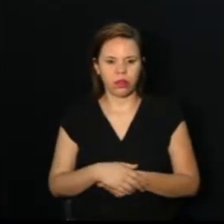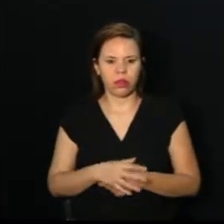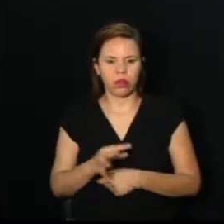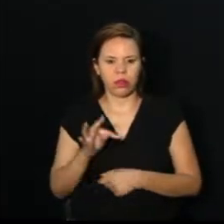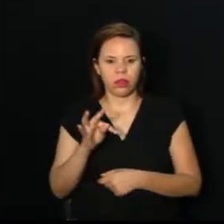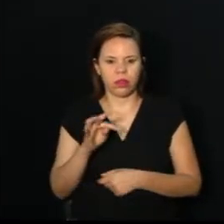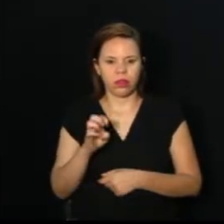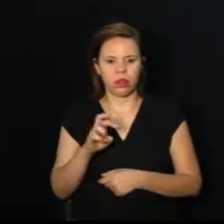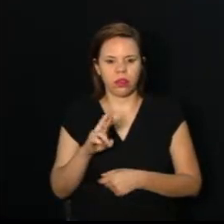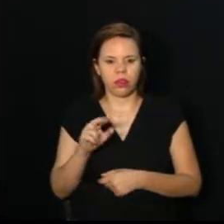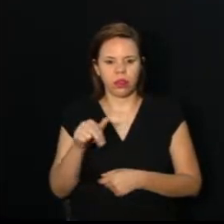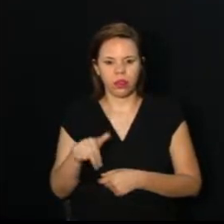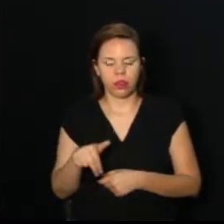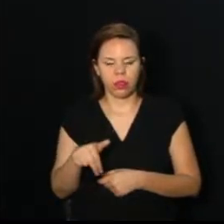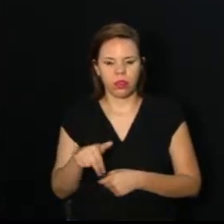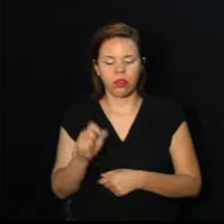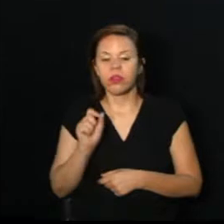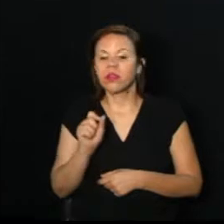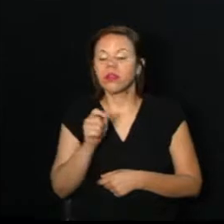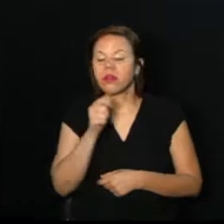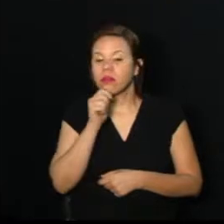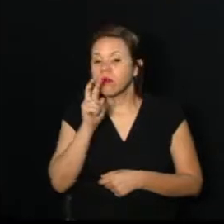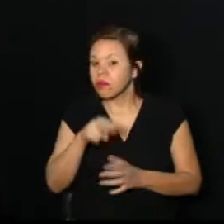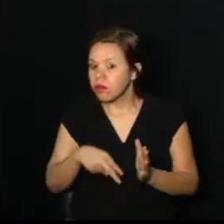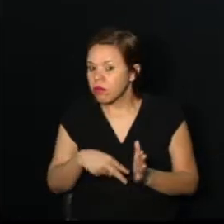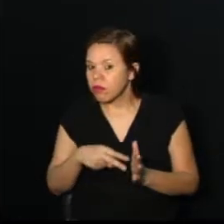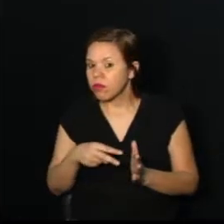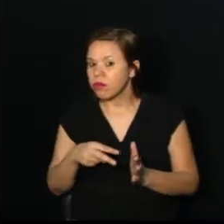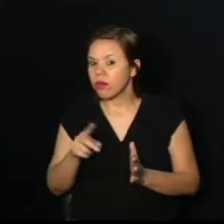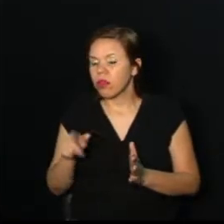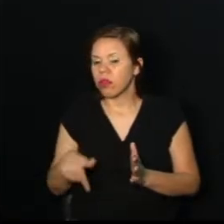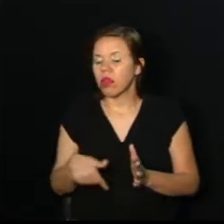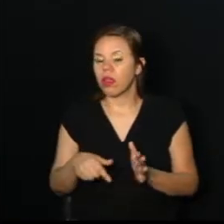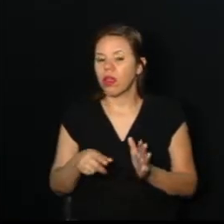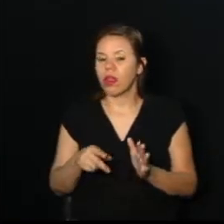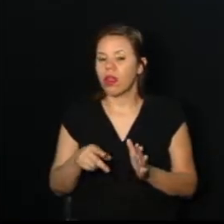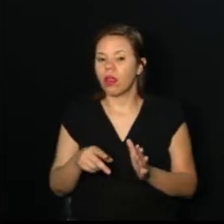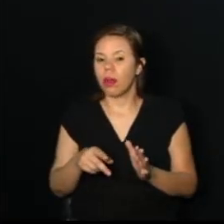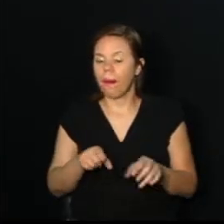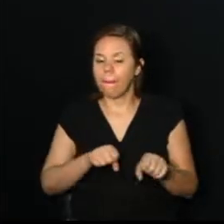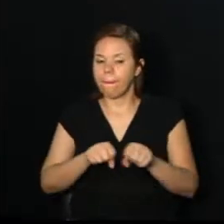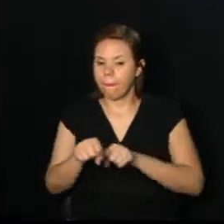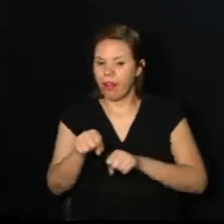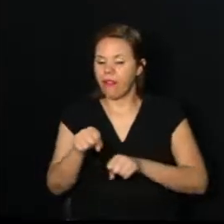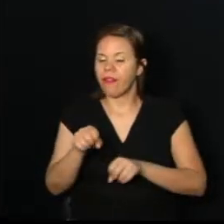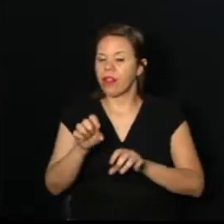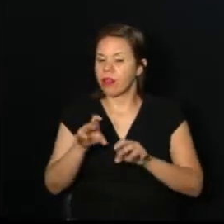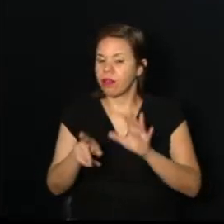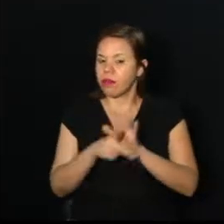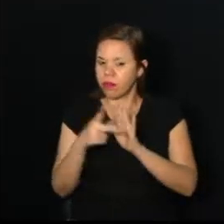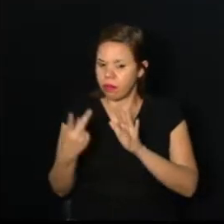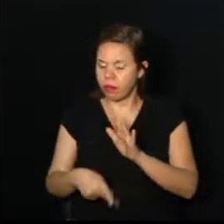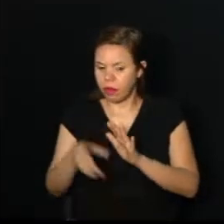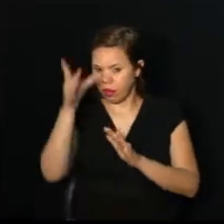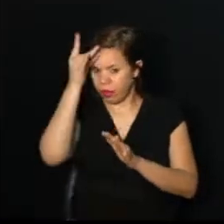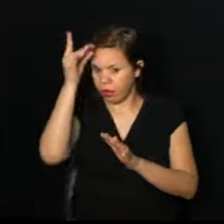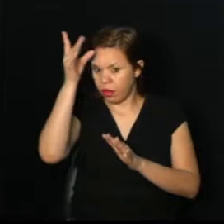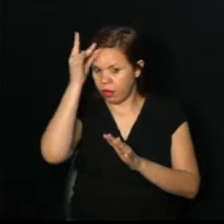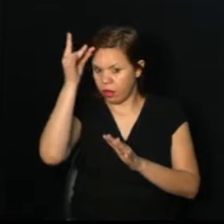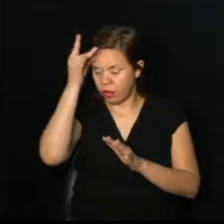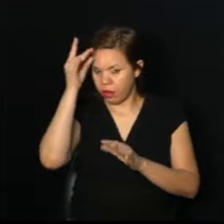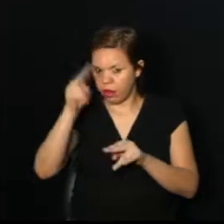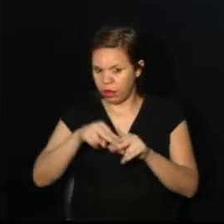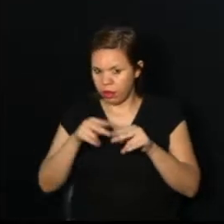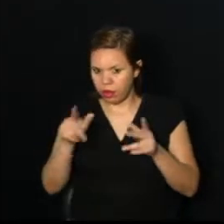Quem não leu, por favor, leia. Ele é um especialista em aprendizagem e, portanto,